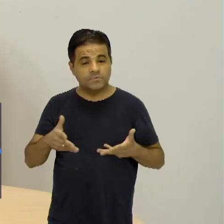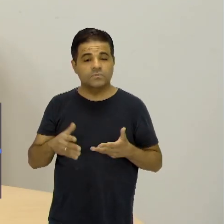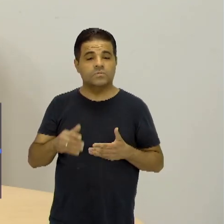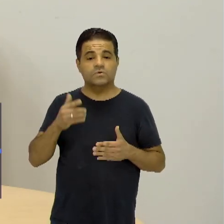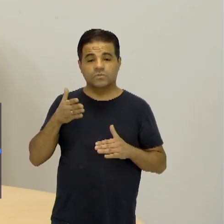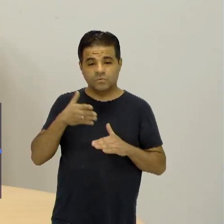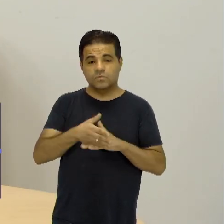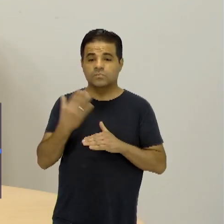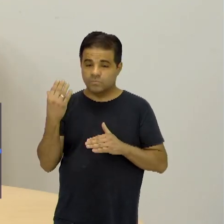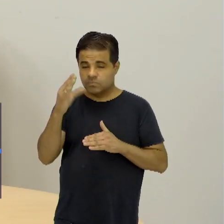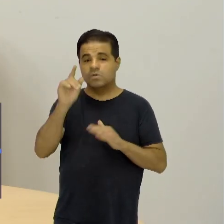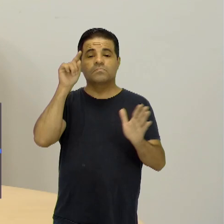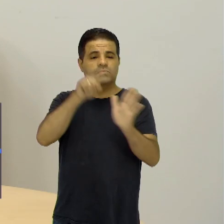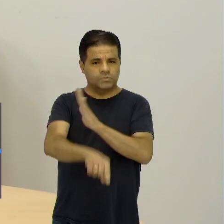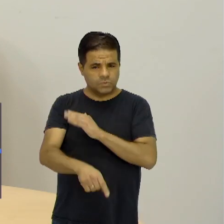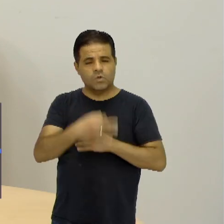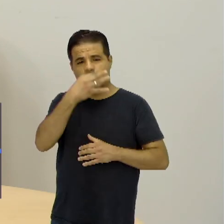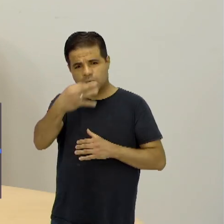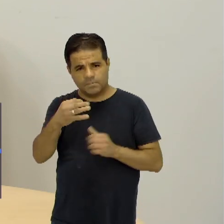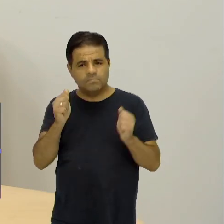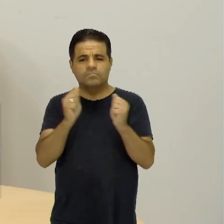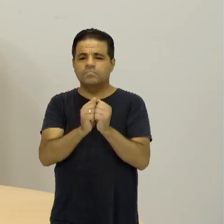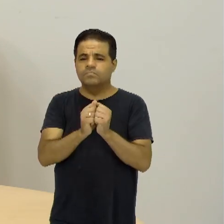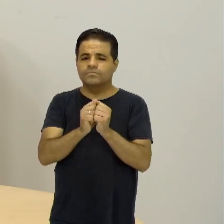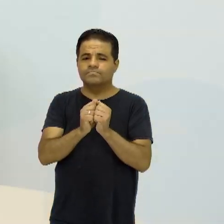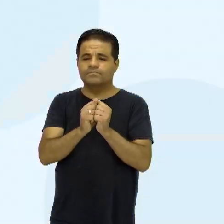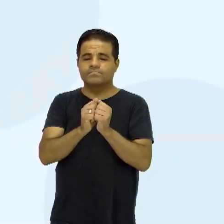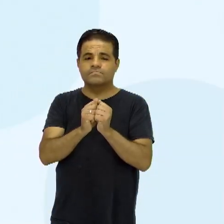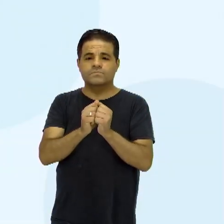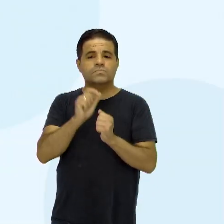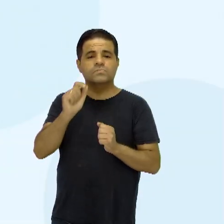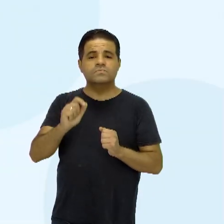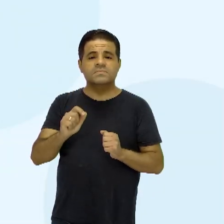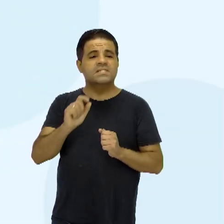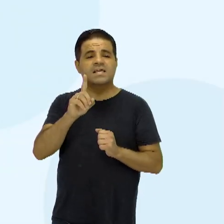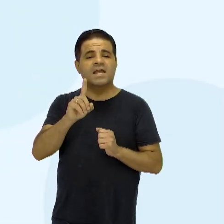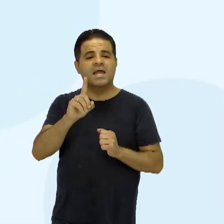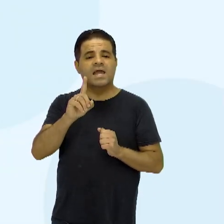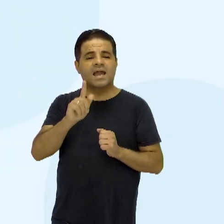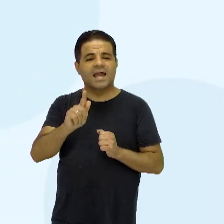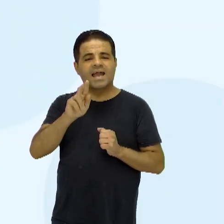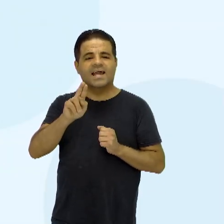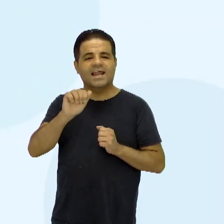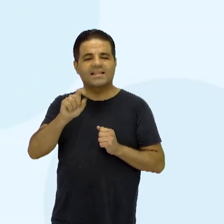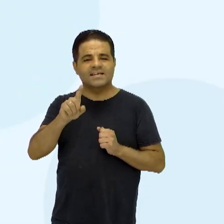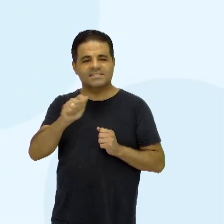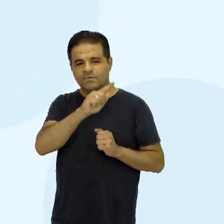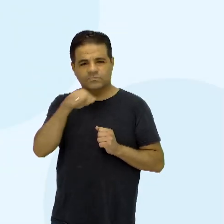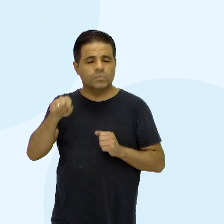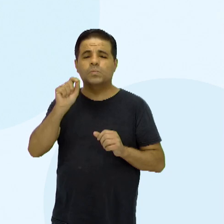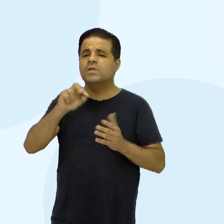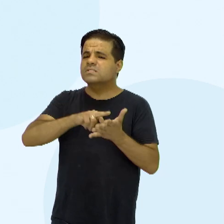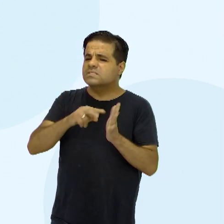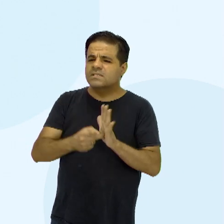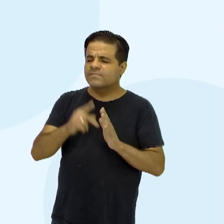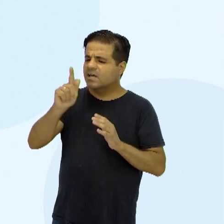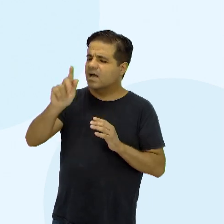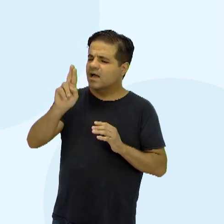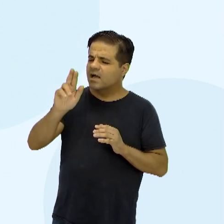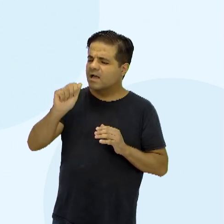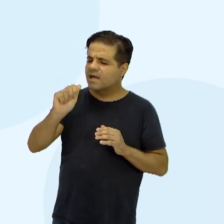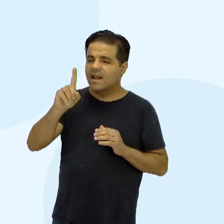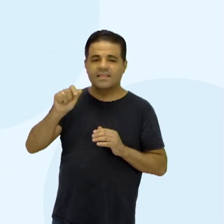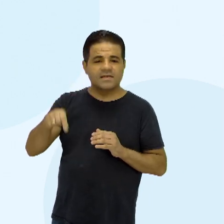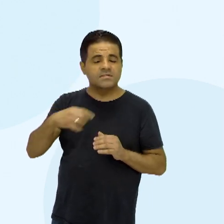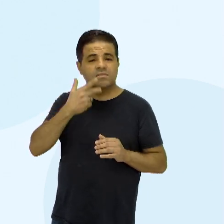já vai jogar a pergunta, mas comentar junto com vocês. O que é gradação? É justamente isso, você vai falando as palavras com